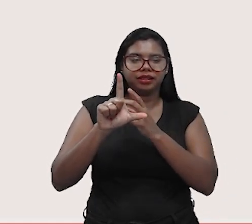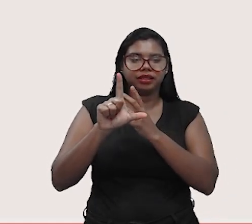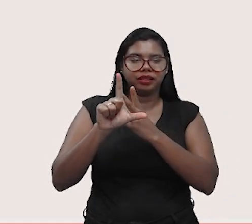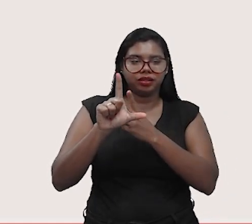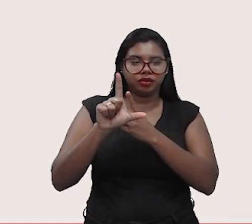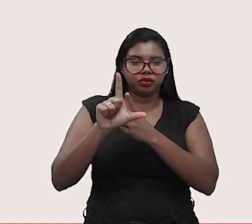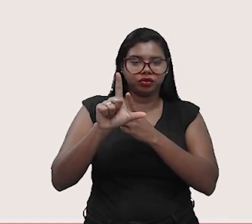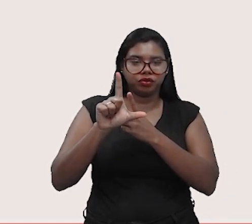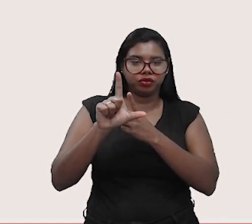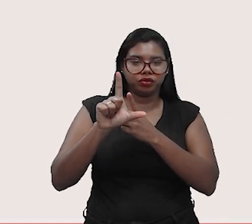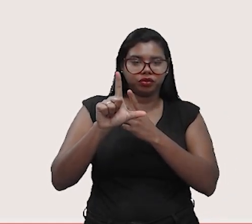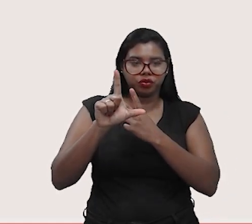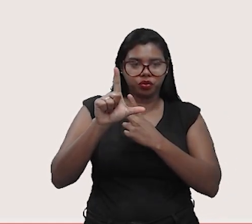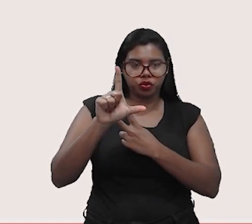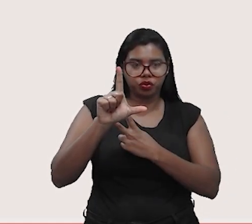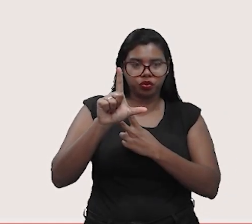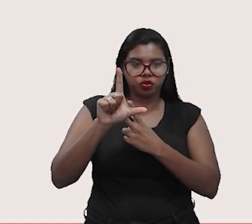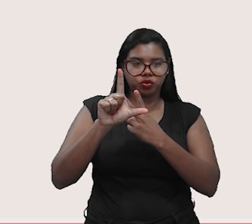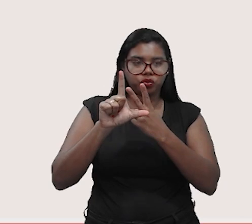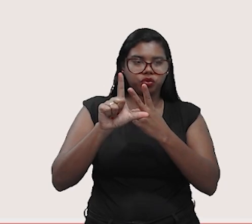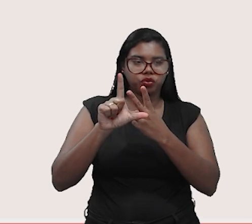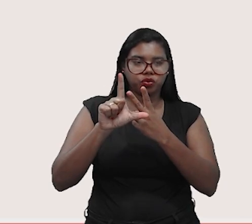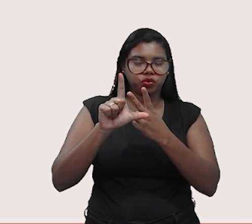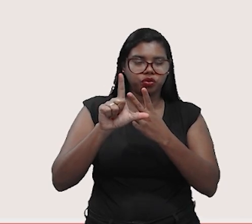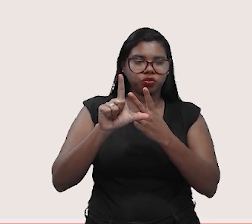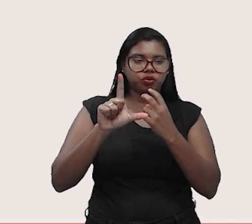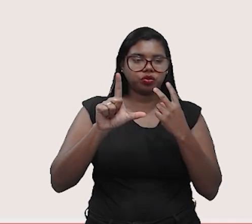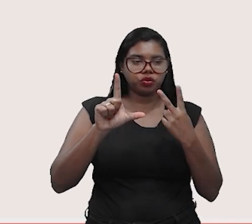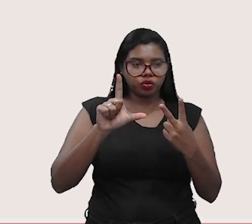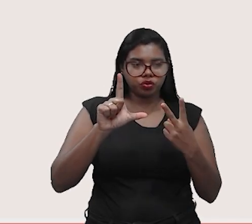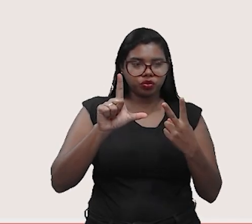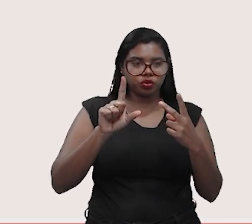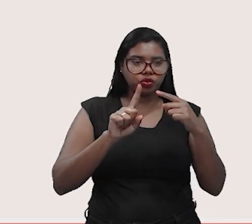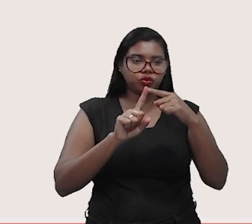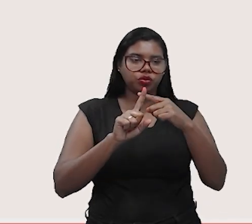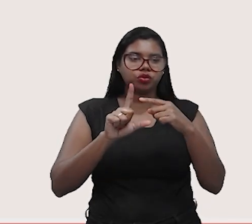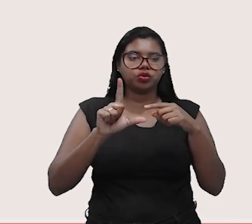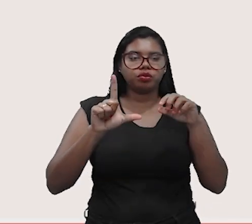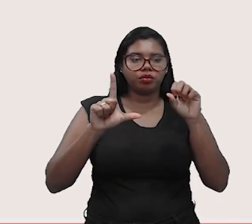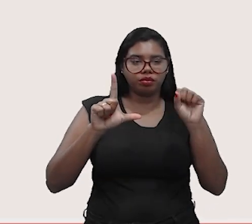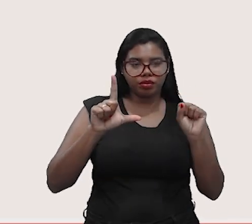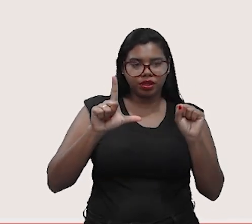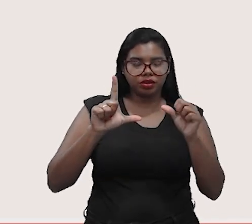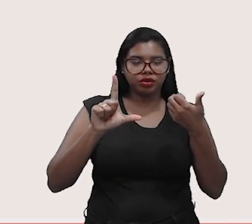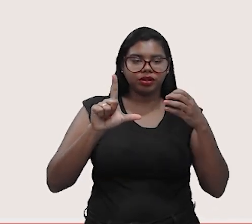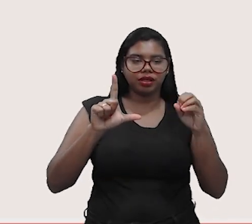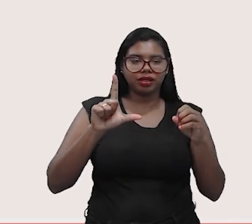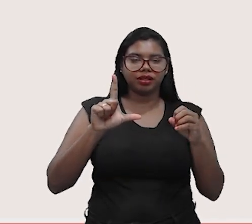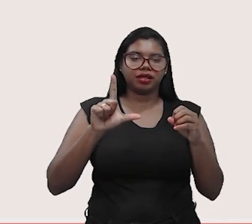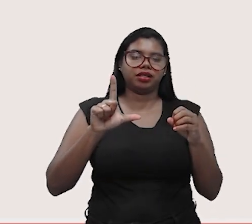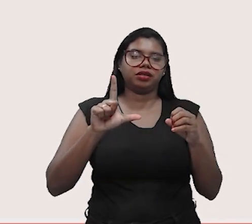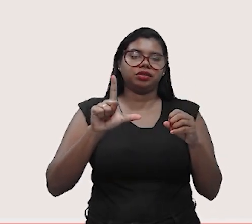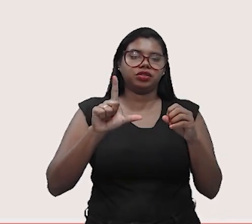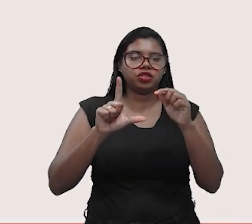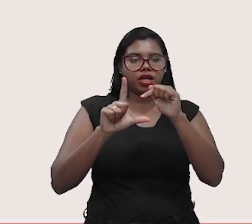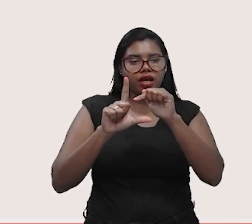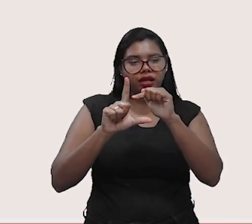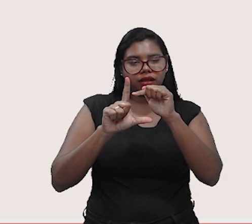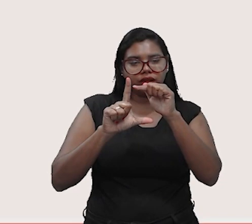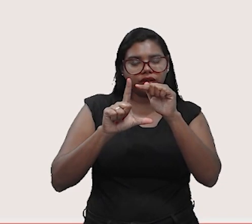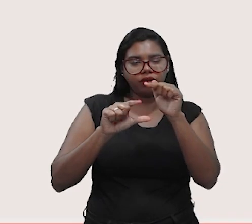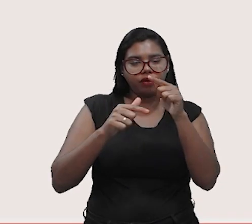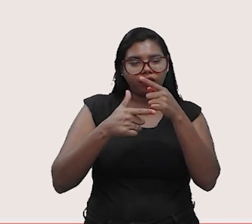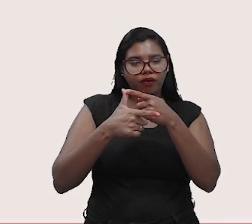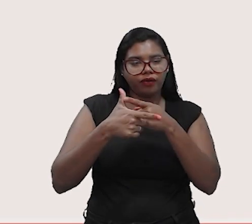eu somar 2 mais 8 dá 10. Dividido por 2, esse ponto